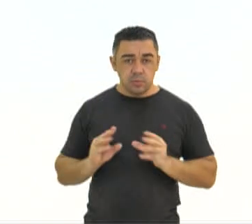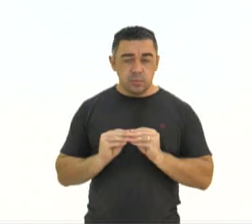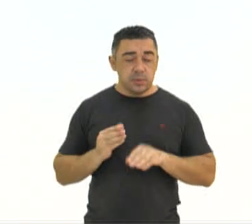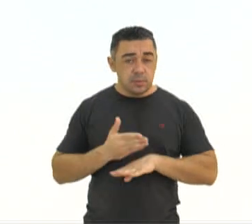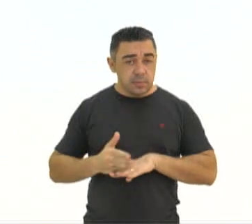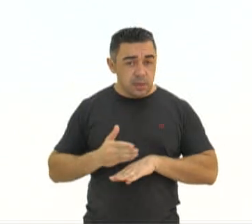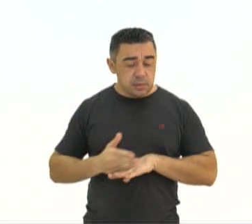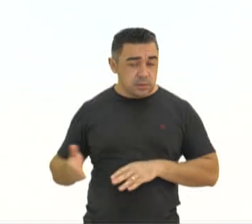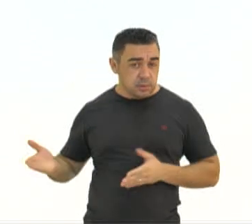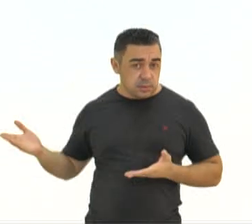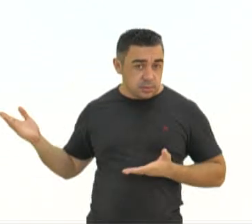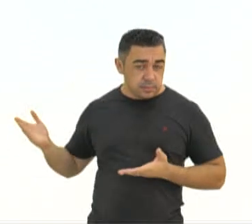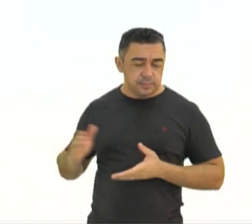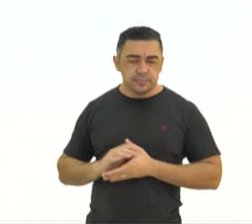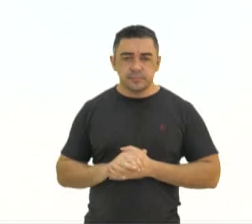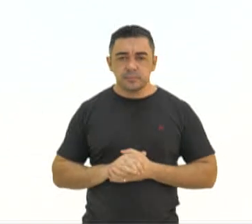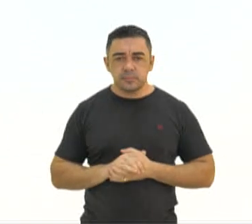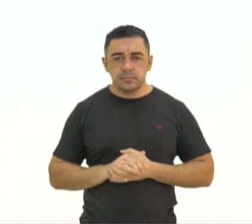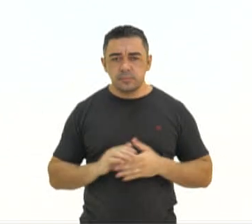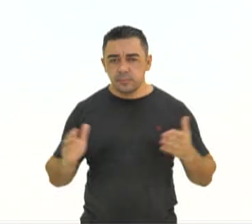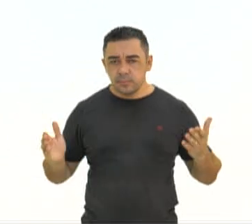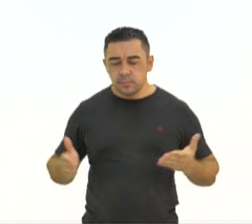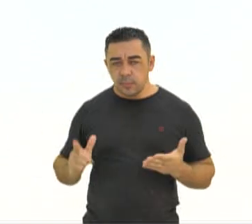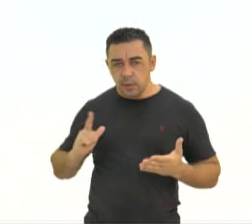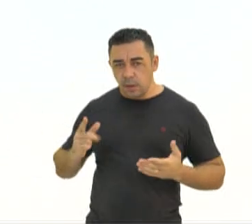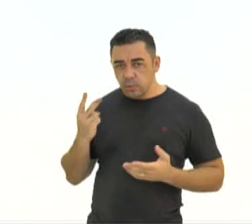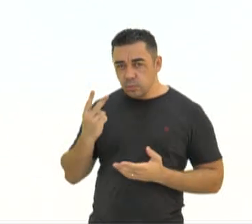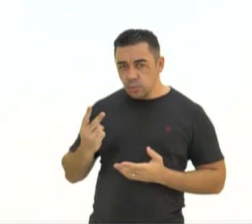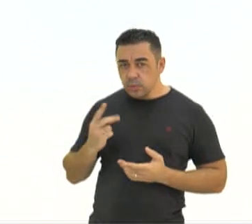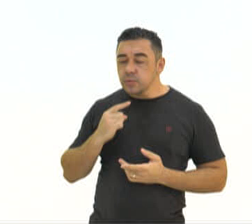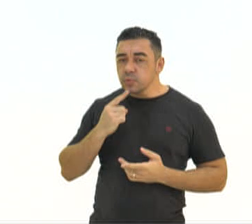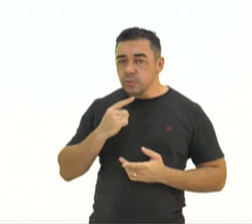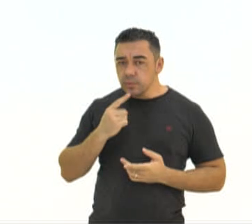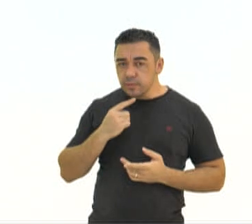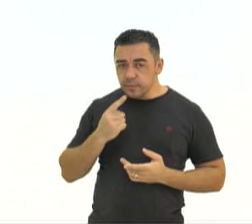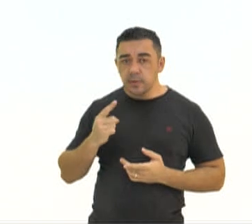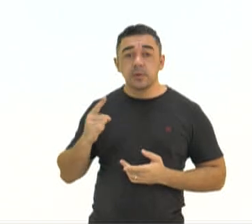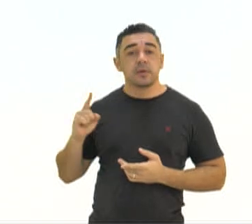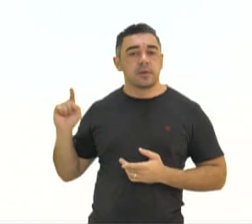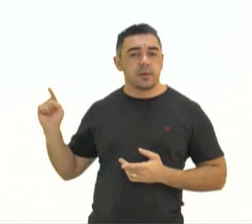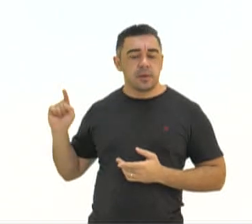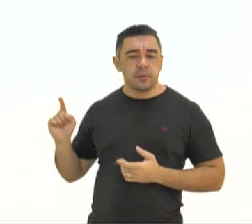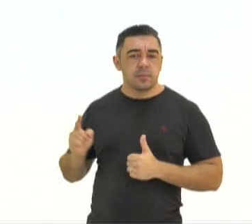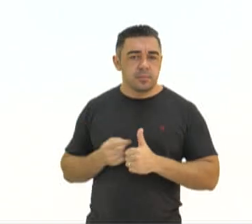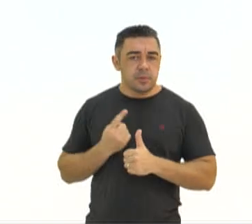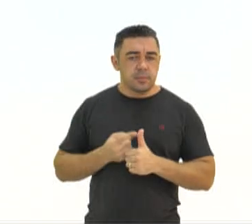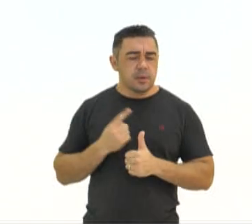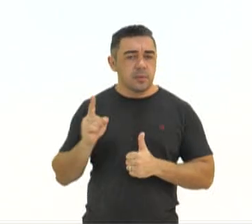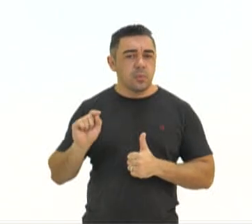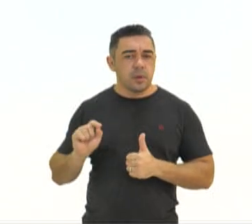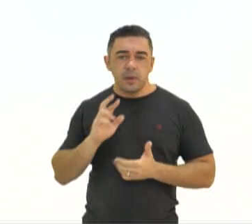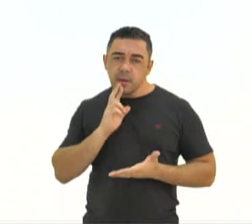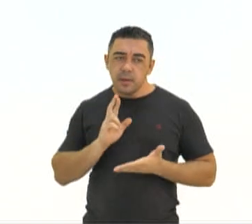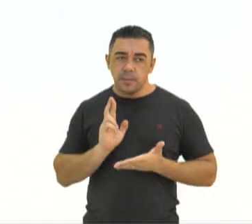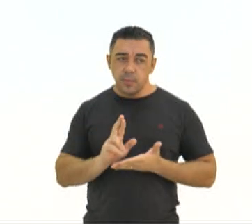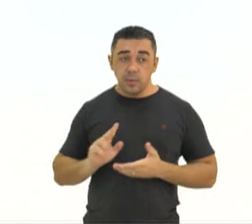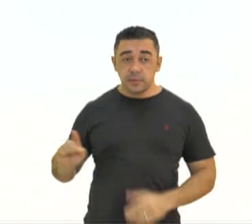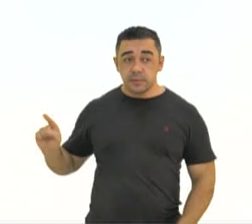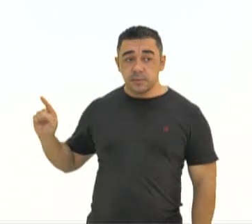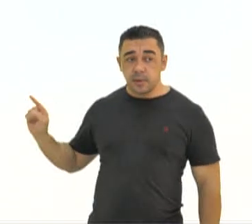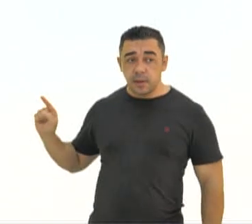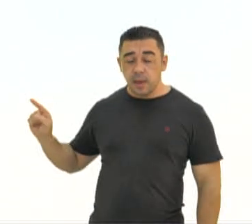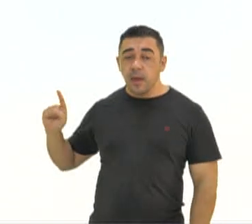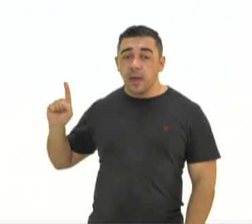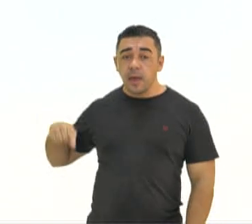essa equação linear. Então nós temos aqui uma equação com duas incógnitas, uma equação do primeiro grau, onde a solução dessa